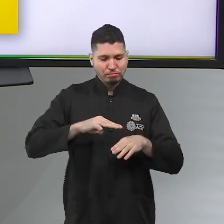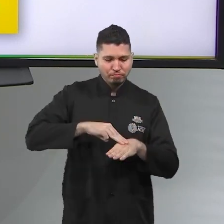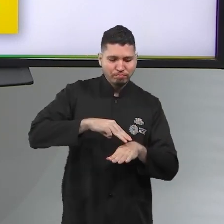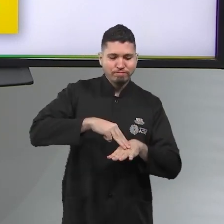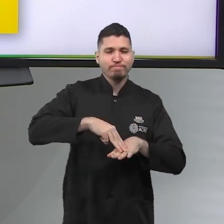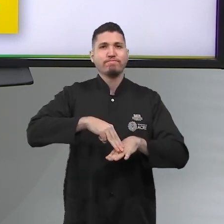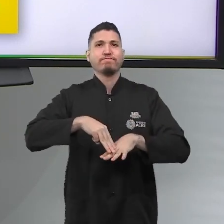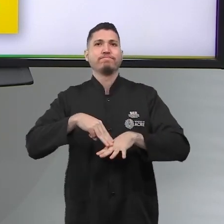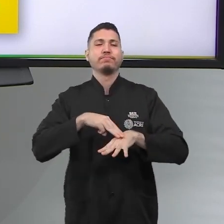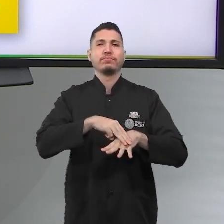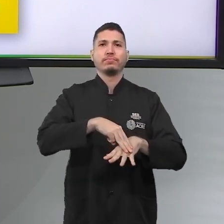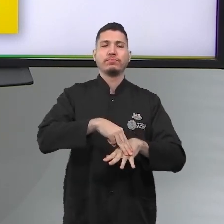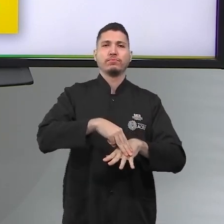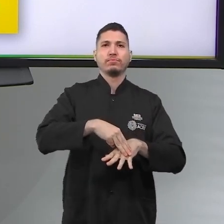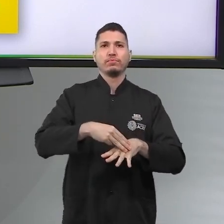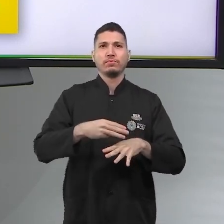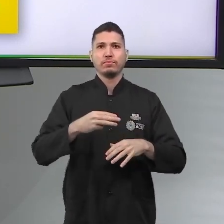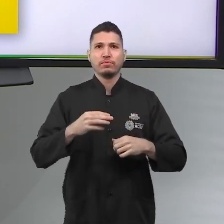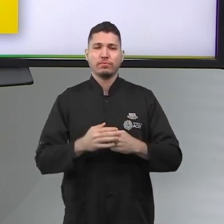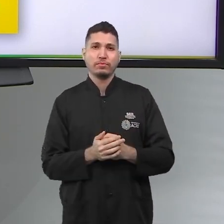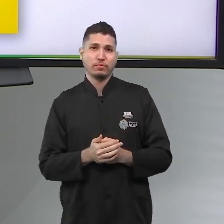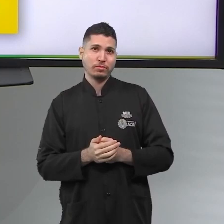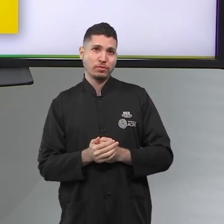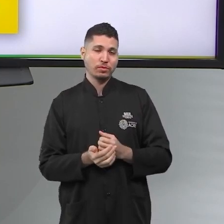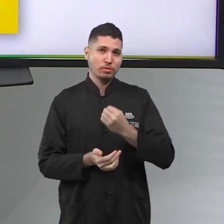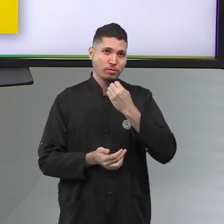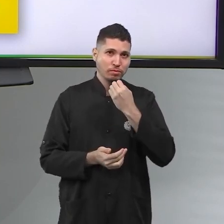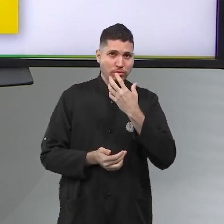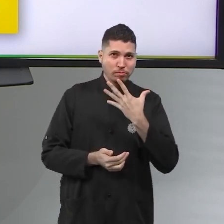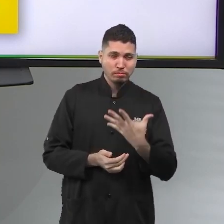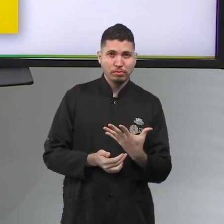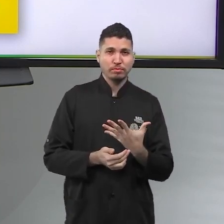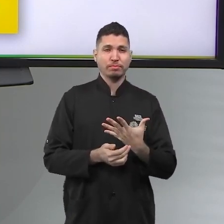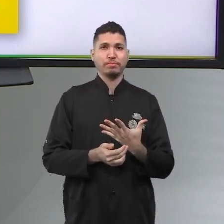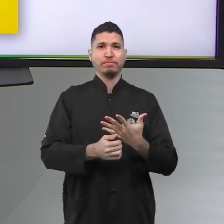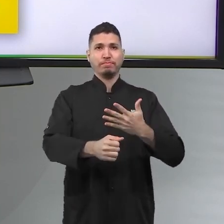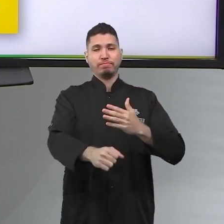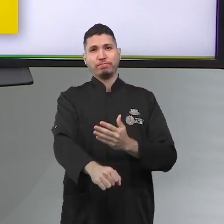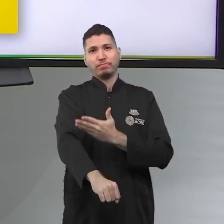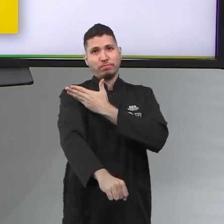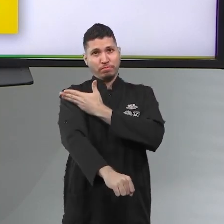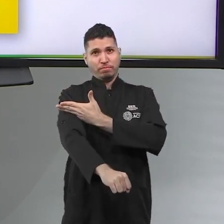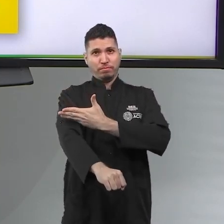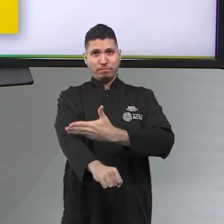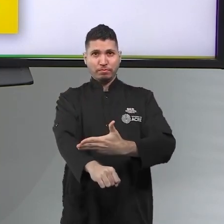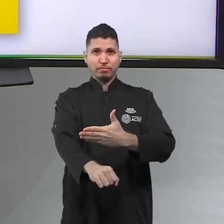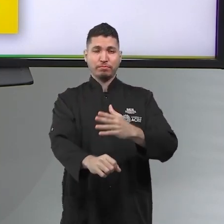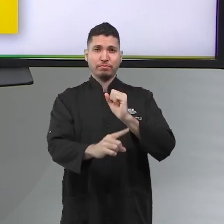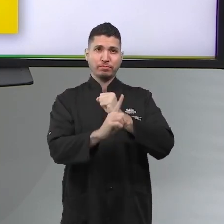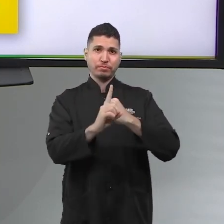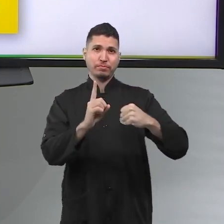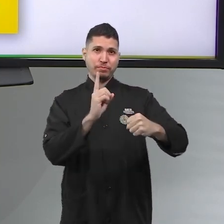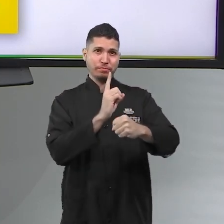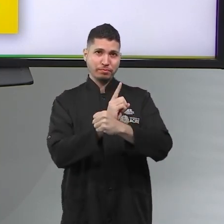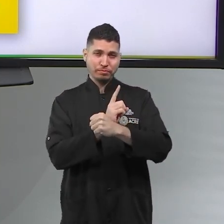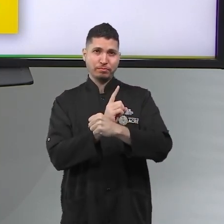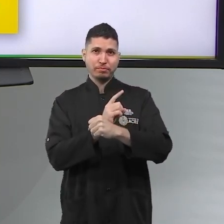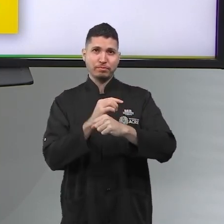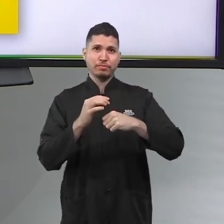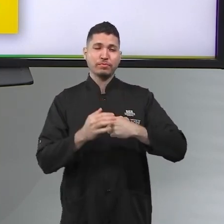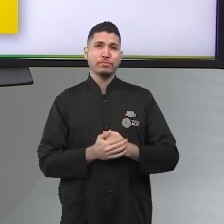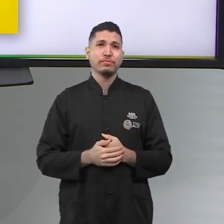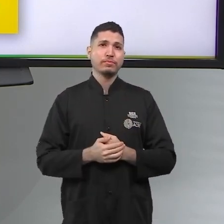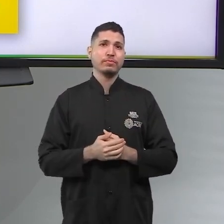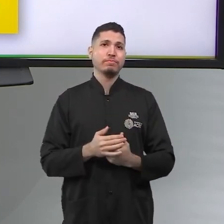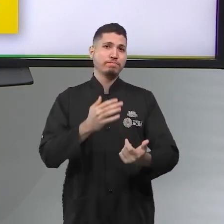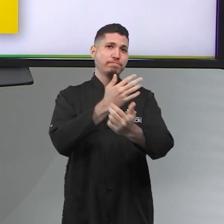os bons hábitos exigidos pela sociedade. Esse é apenas um dos exemplos, dentre